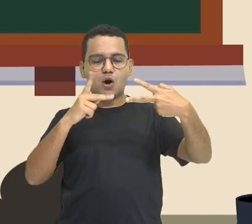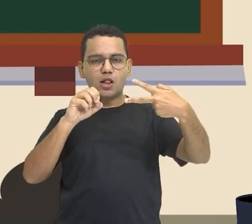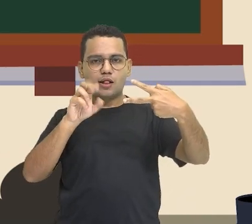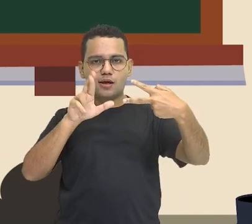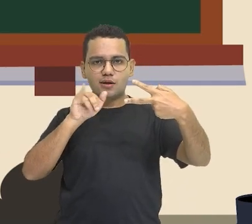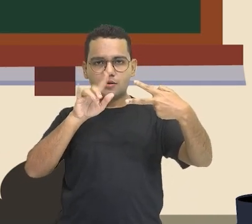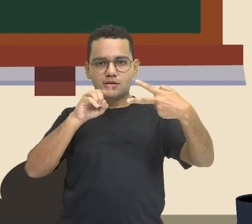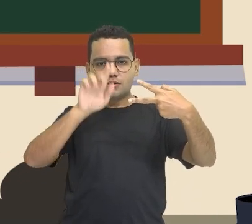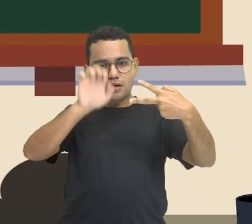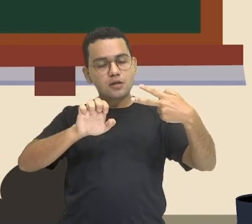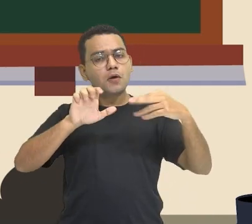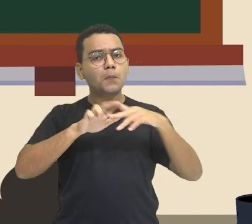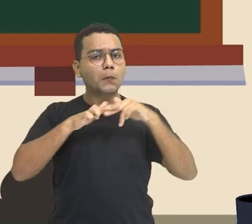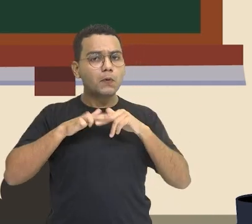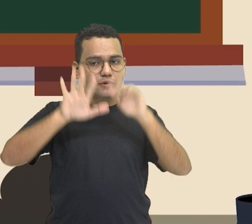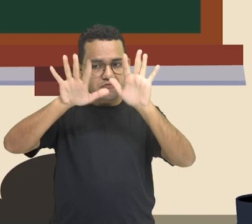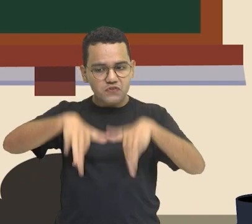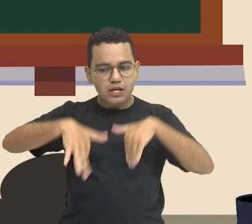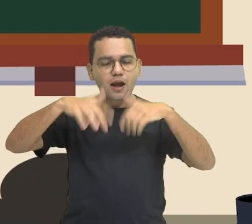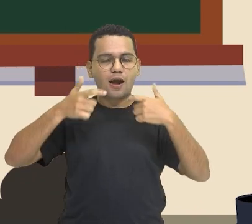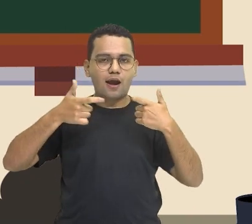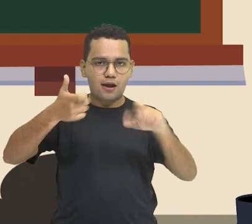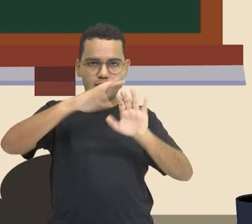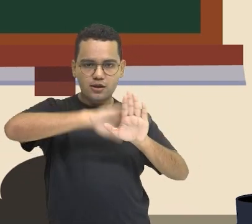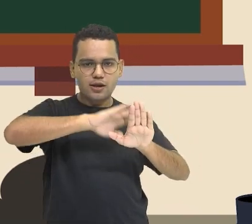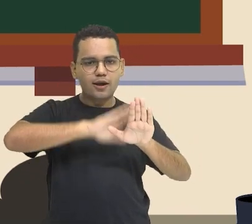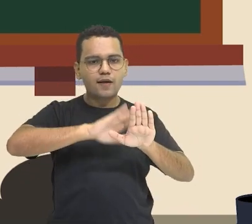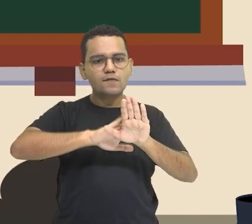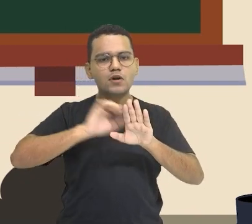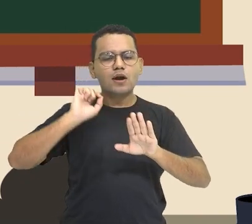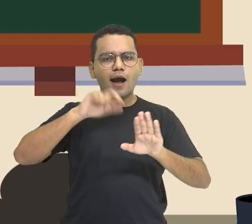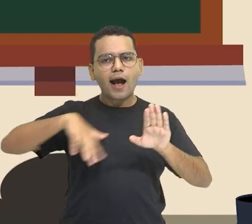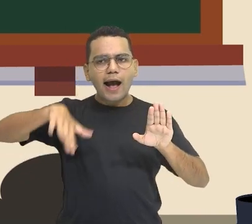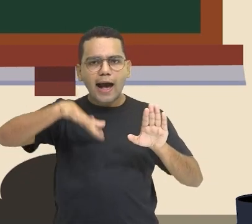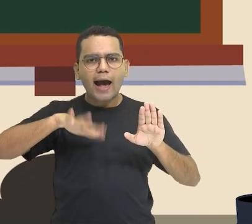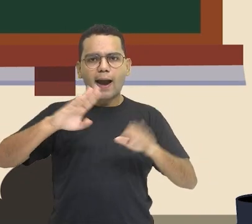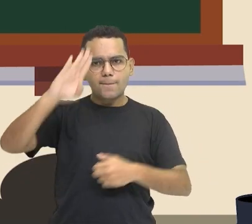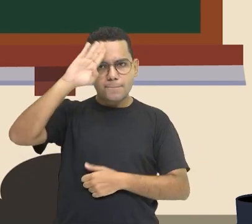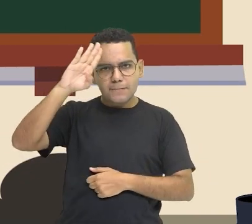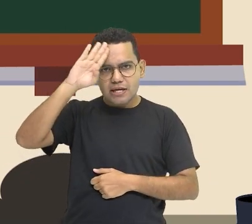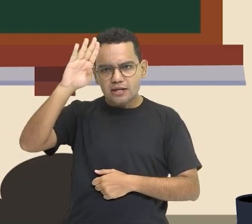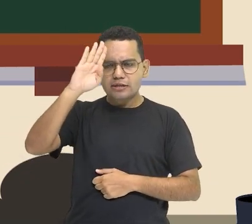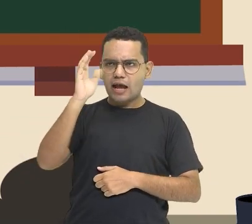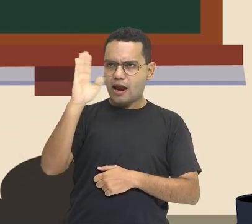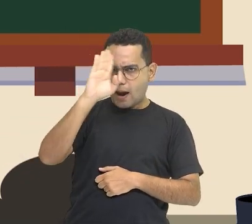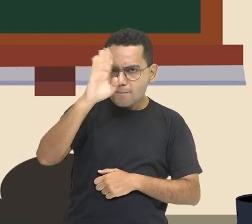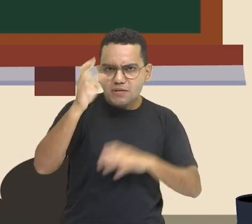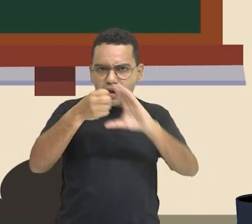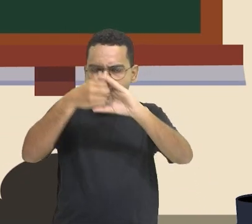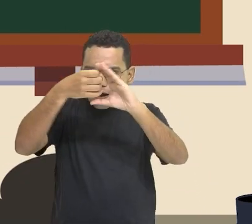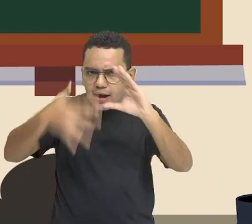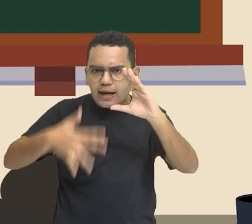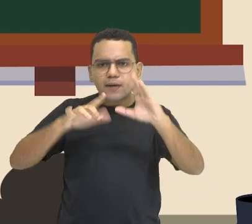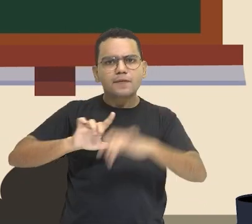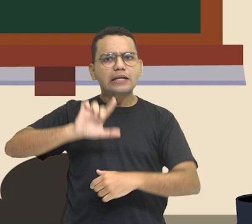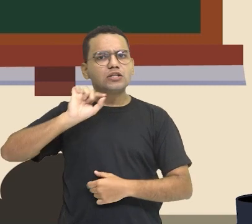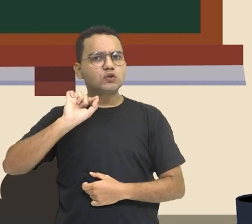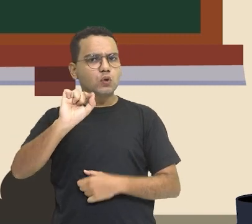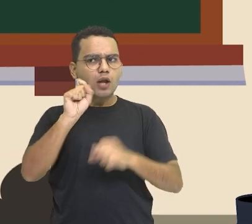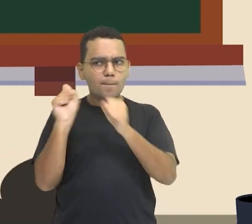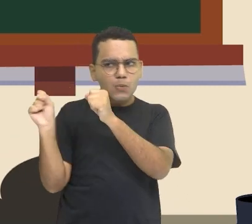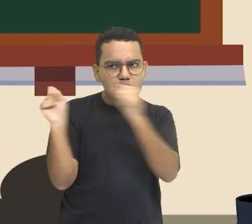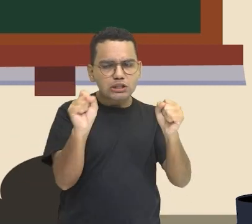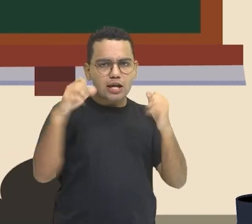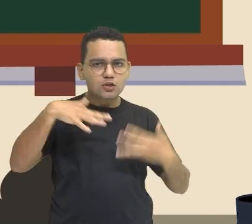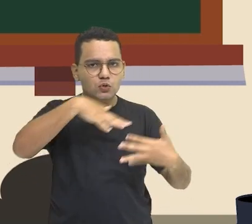após o término da Guerra Fria, o poderio militar não era mais o critério principal a ser estabelecido para determinar a potencialidade